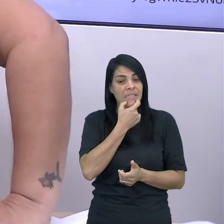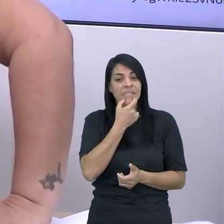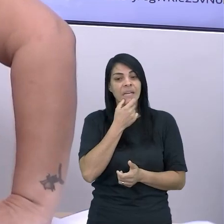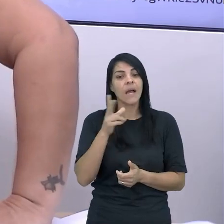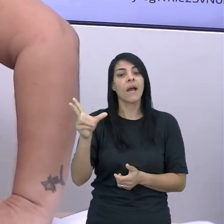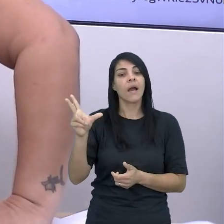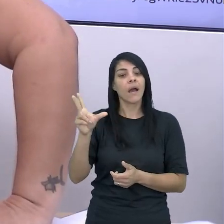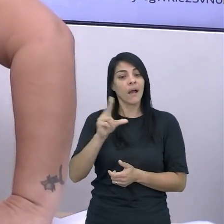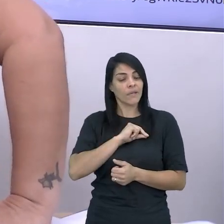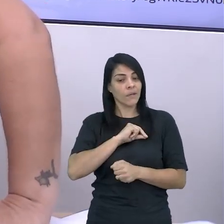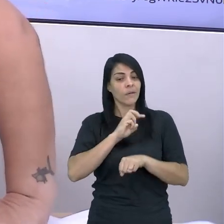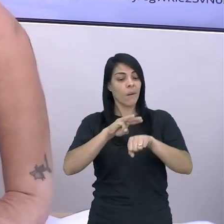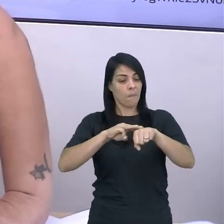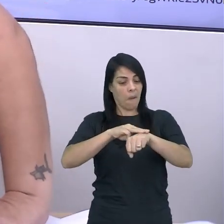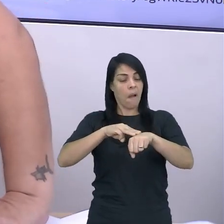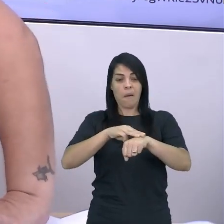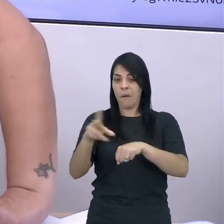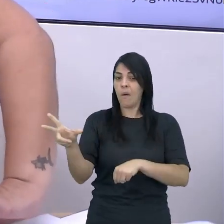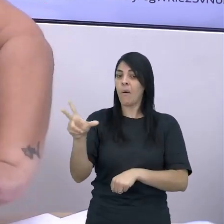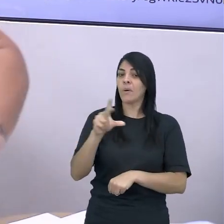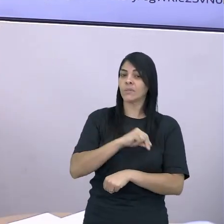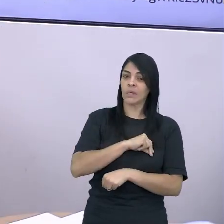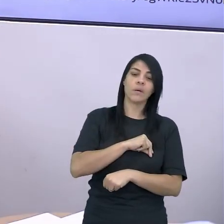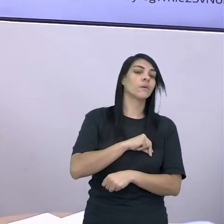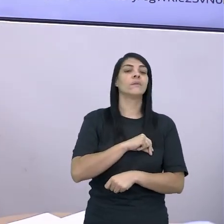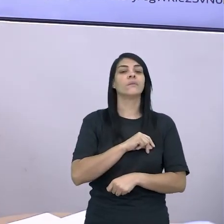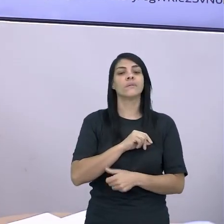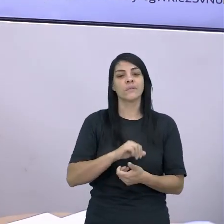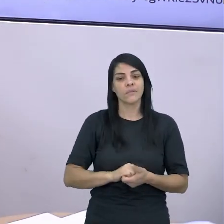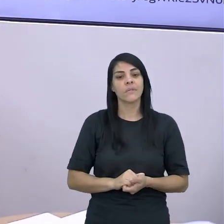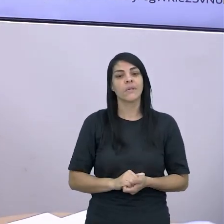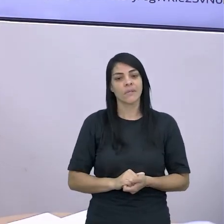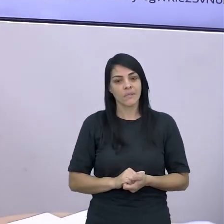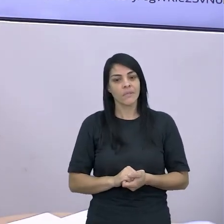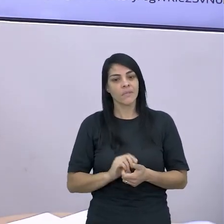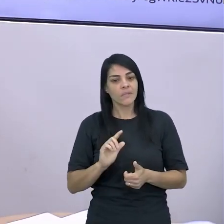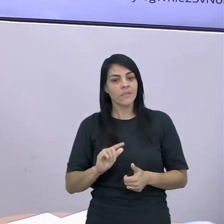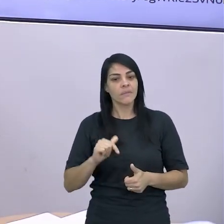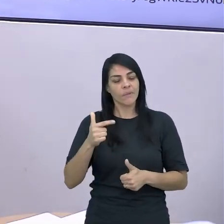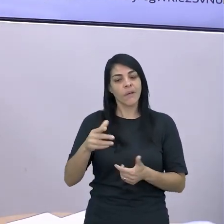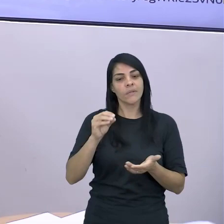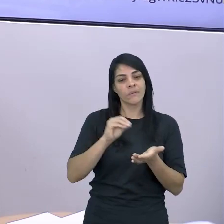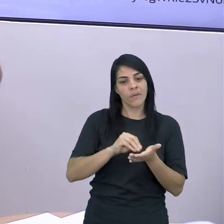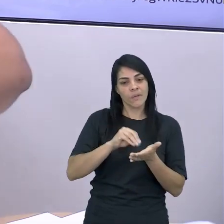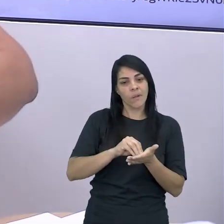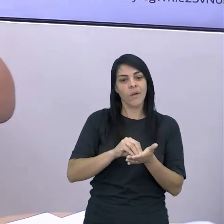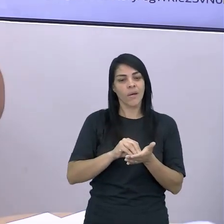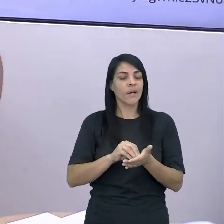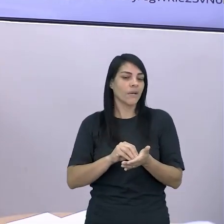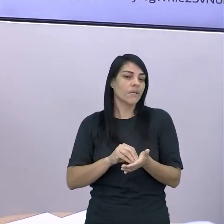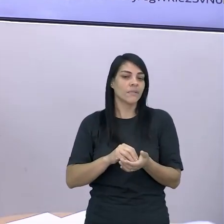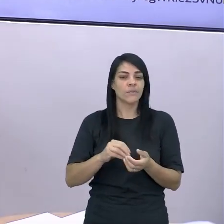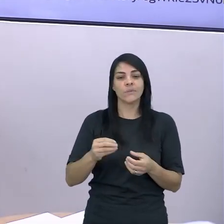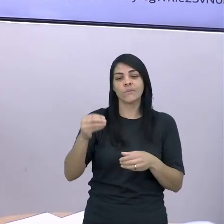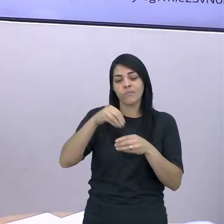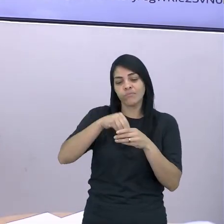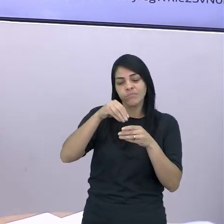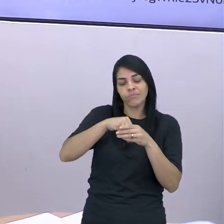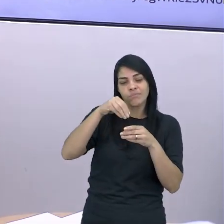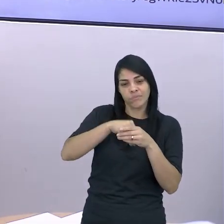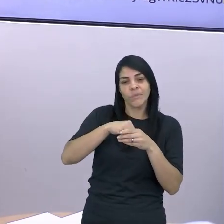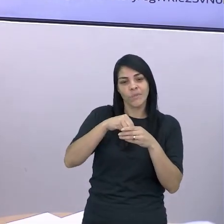são brown. E é dessa forma que a gente vai aí depositando a sementinha da língua inglesa nos